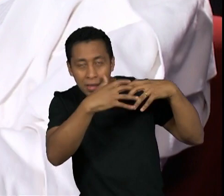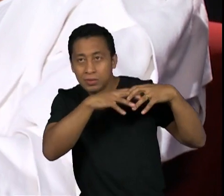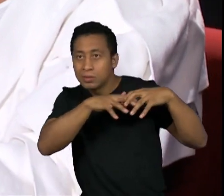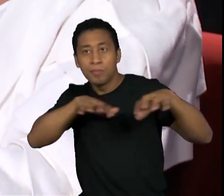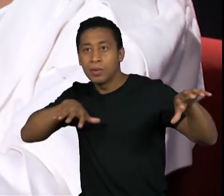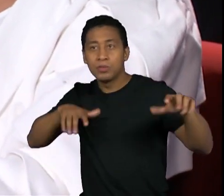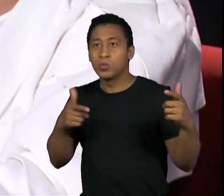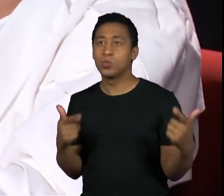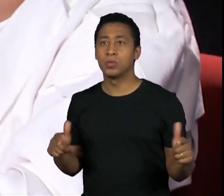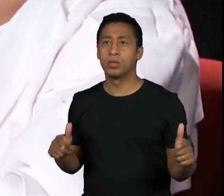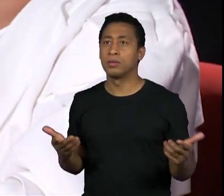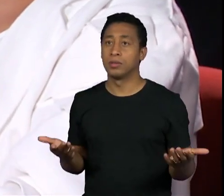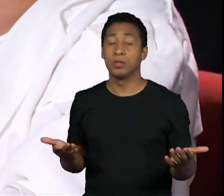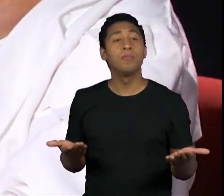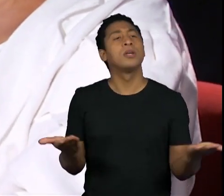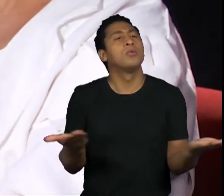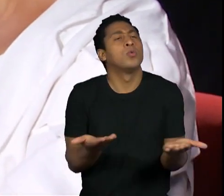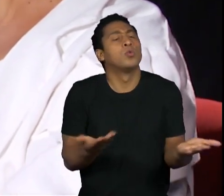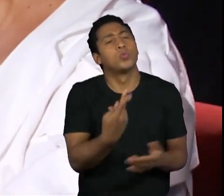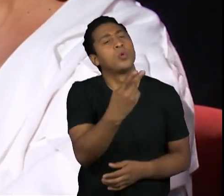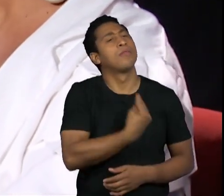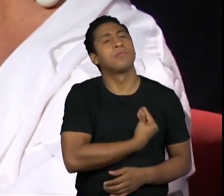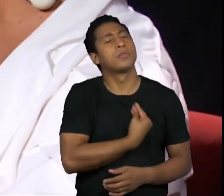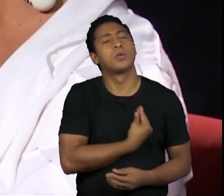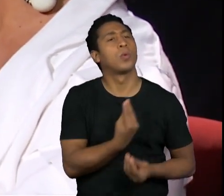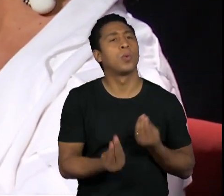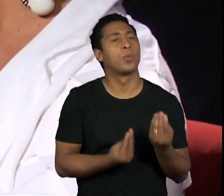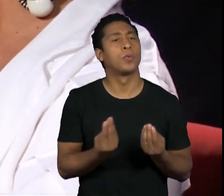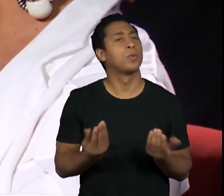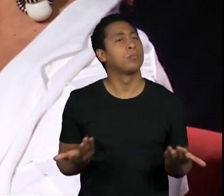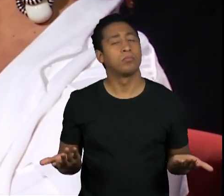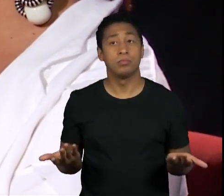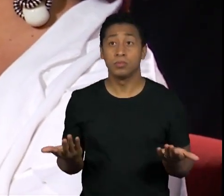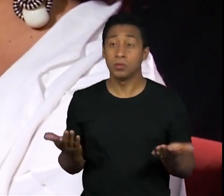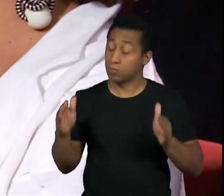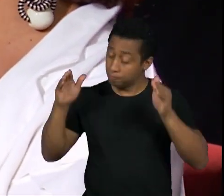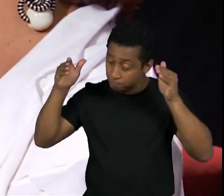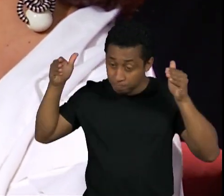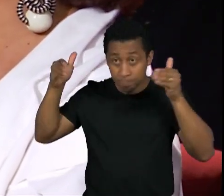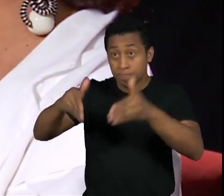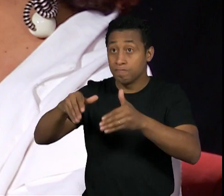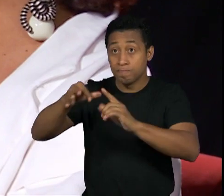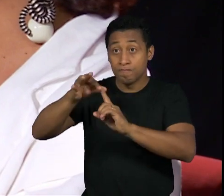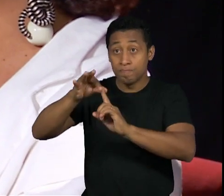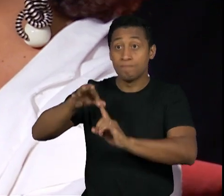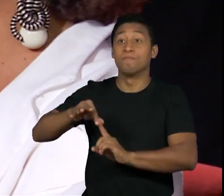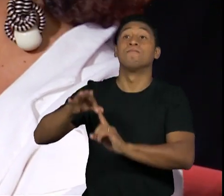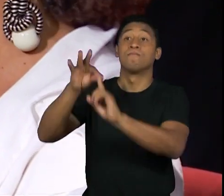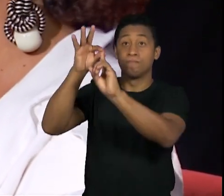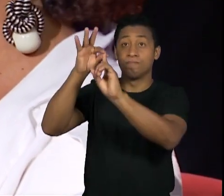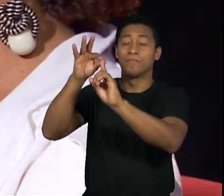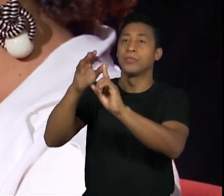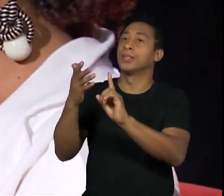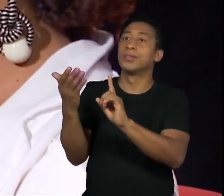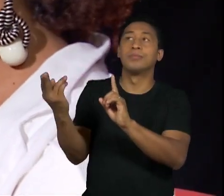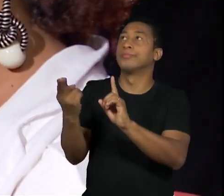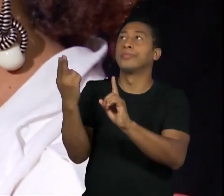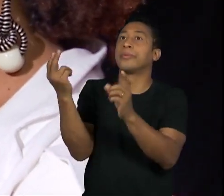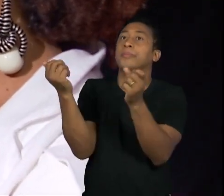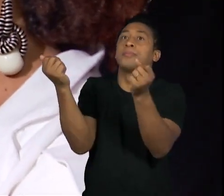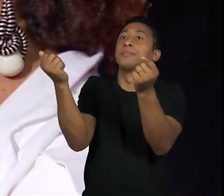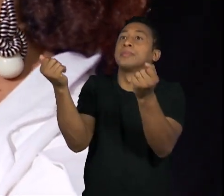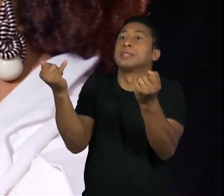Que lugar tem isso hoje na sua vida? Um lugar central. Um lugar de um privilégio